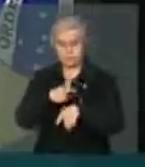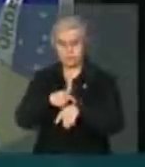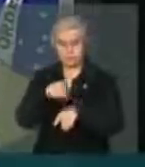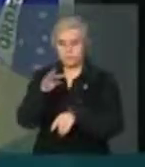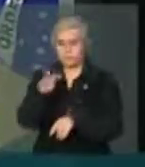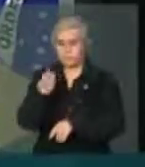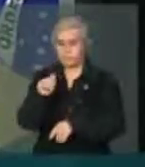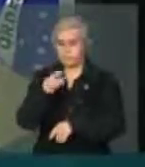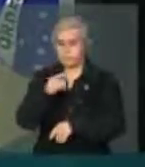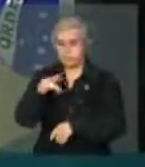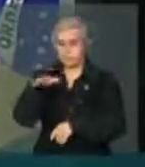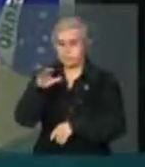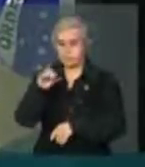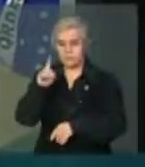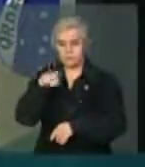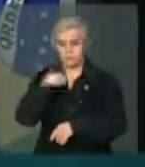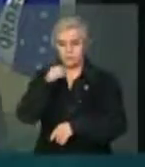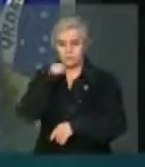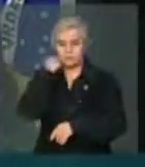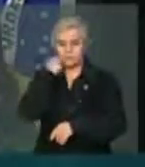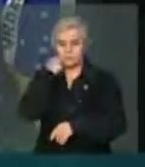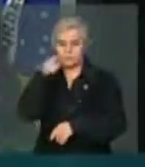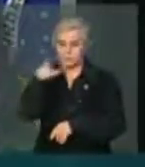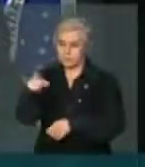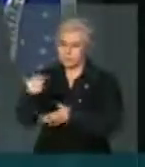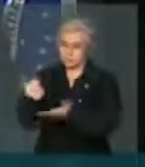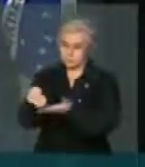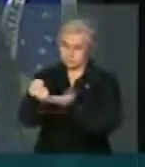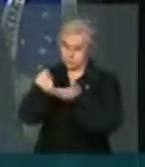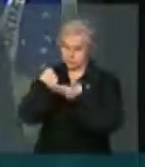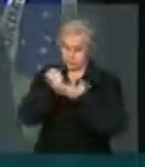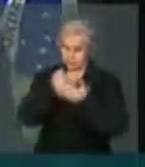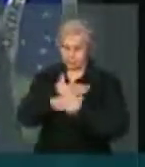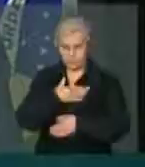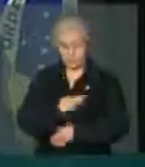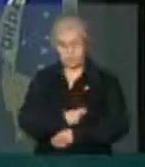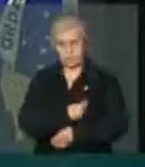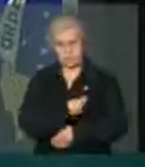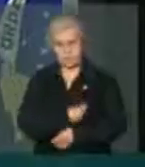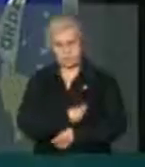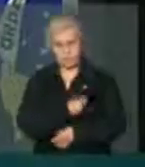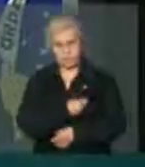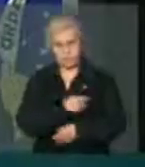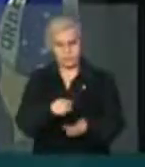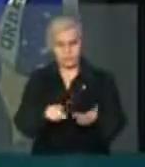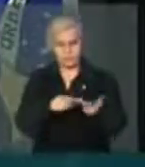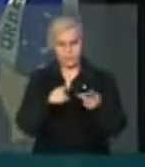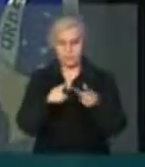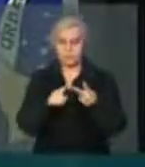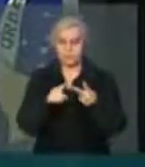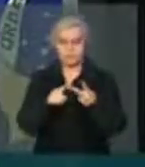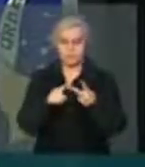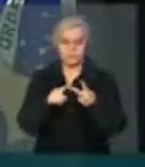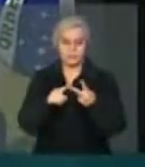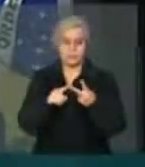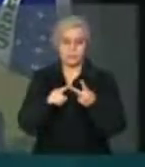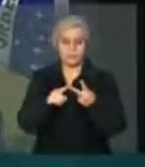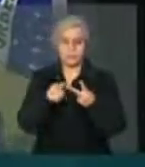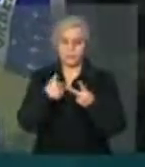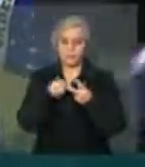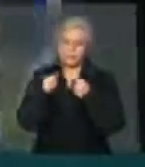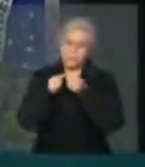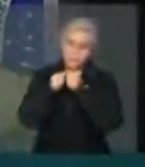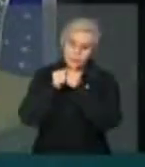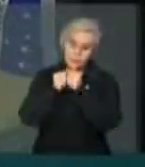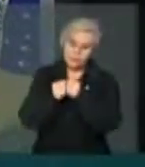de tudo, orientações fundamentais para a minha vida. Segundo, por ter acompanhado as caminhadas pelo